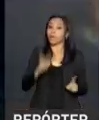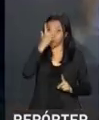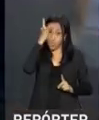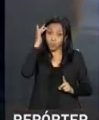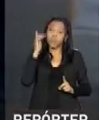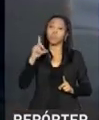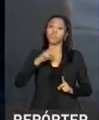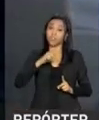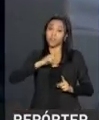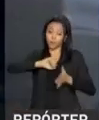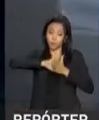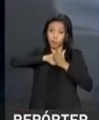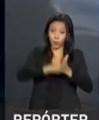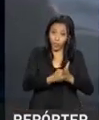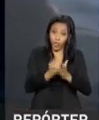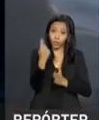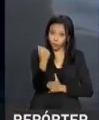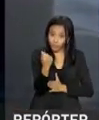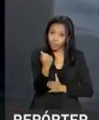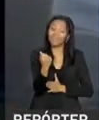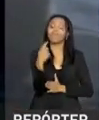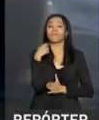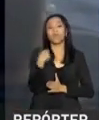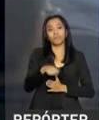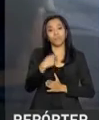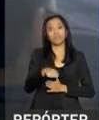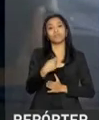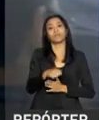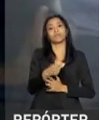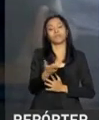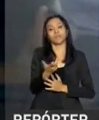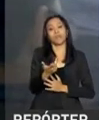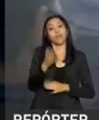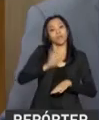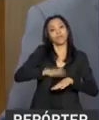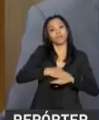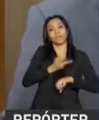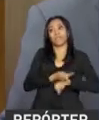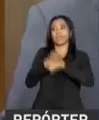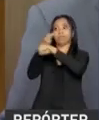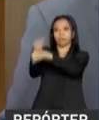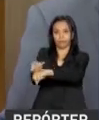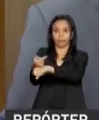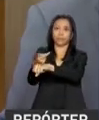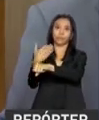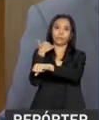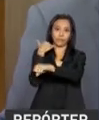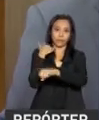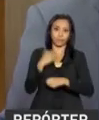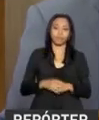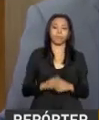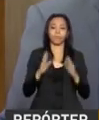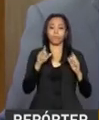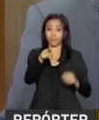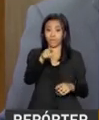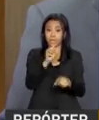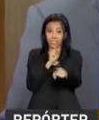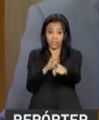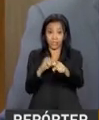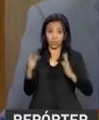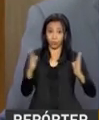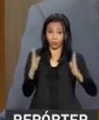tiverem o benefício bloqueado vão poder liberar o pagamento no próprio banco. Se depois de 2 meses... ela